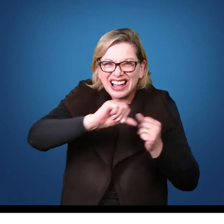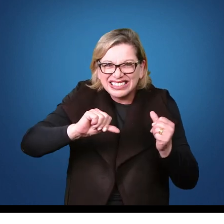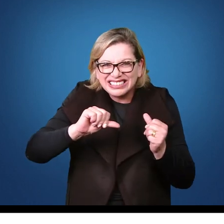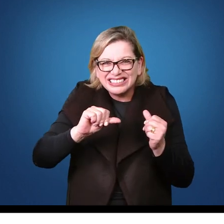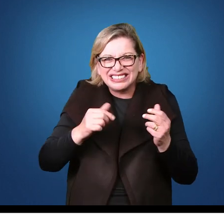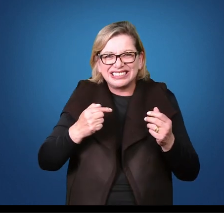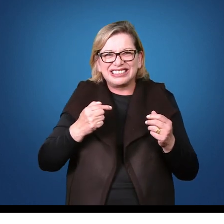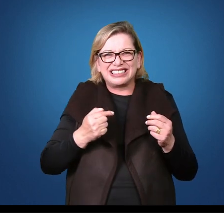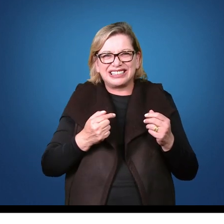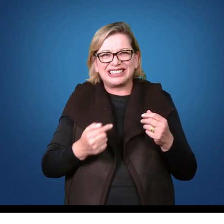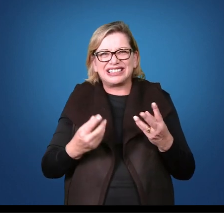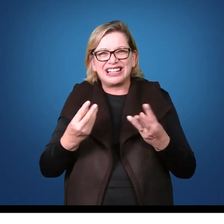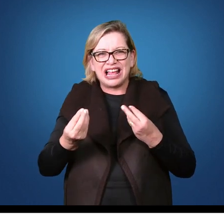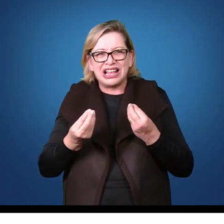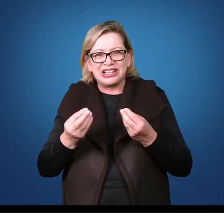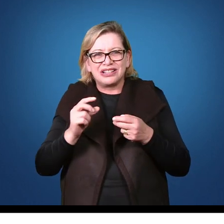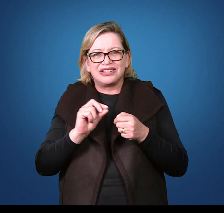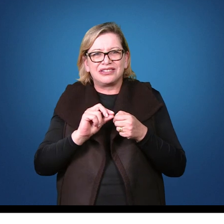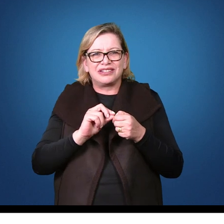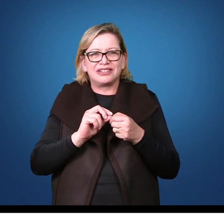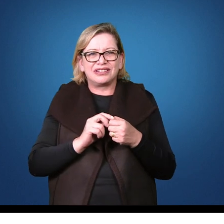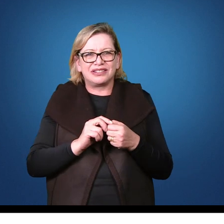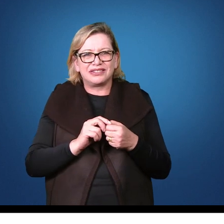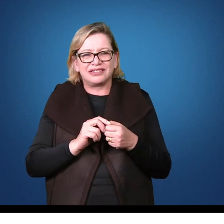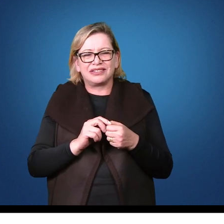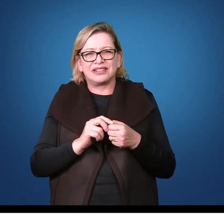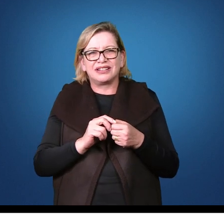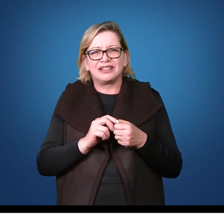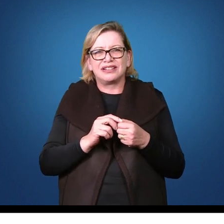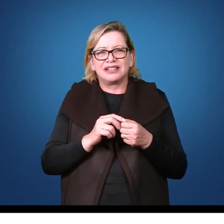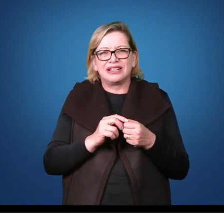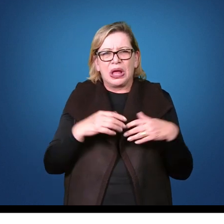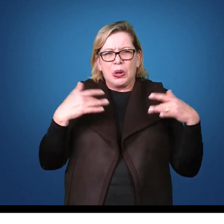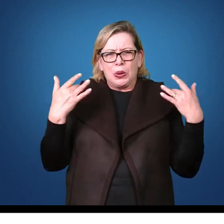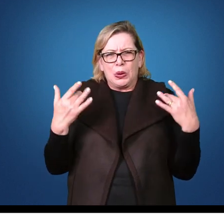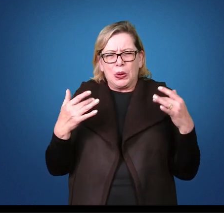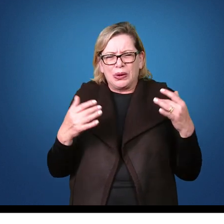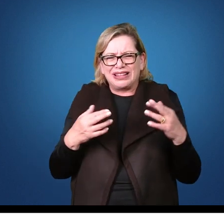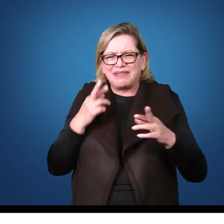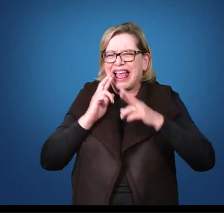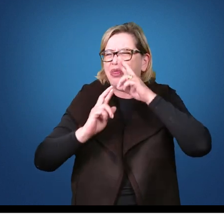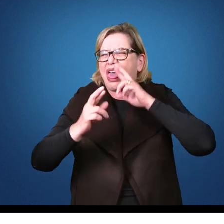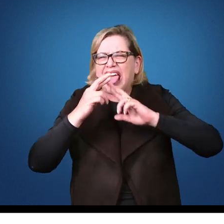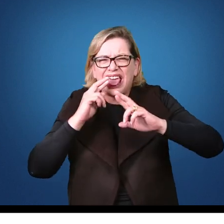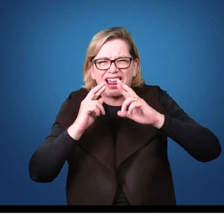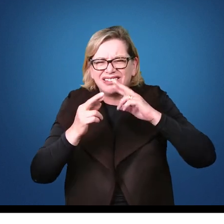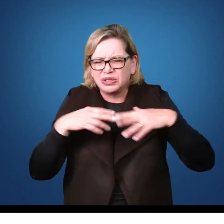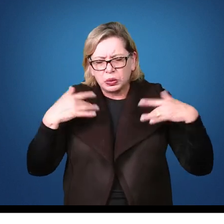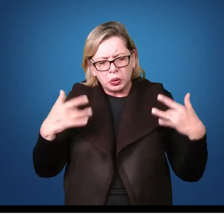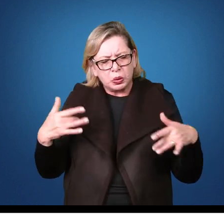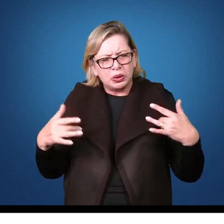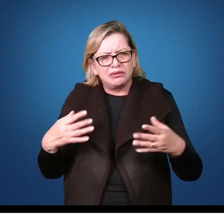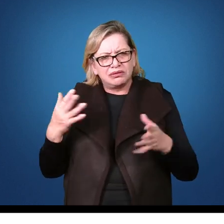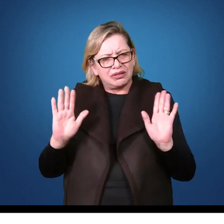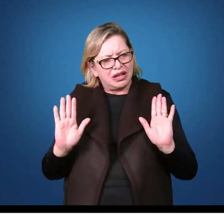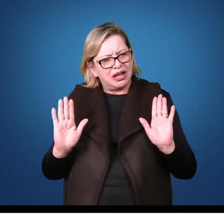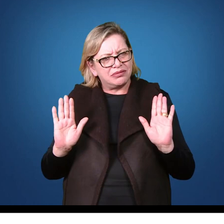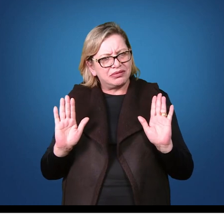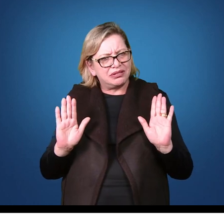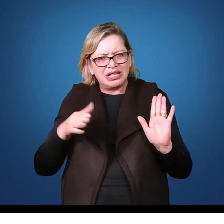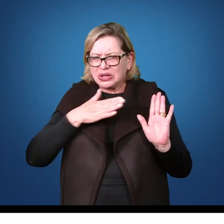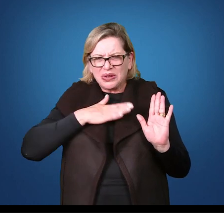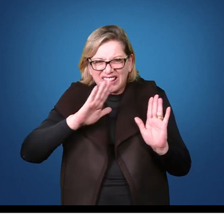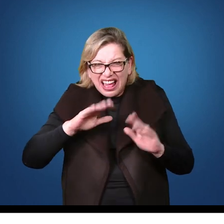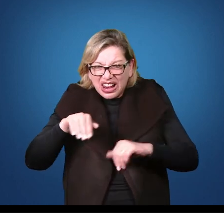verdade? É, mas... Dói muito essa bandoleira! Ai, como vocês reclamam! Aham, não gostaram de